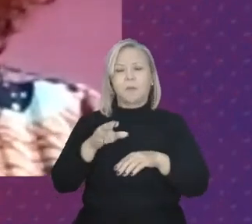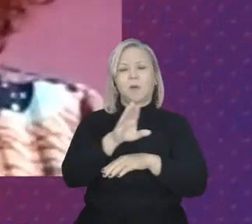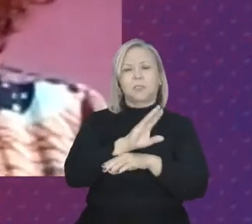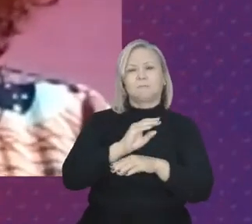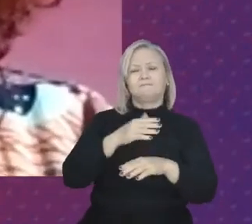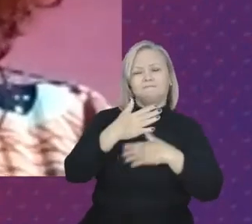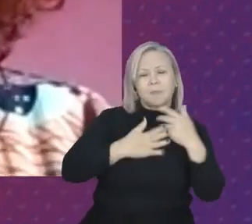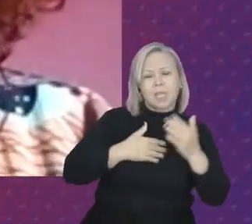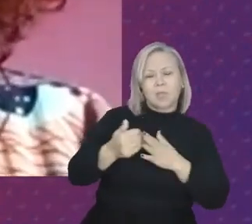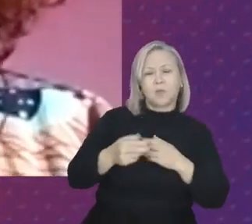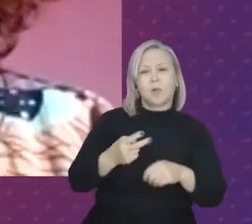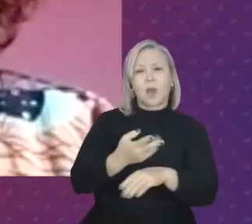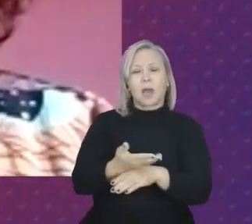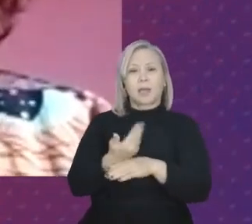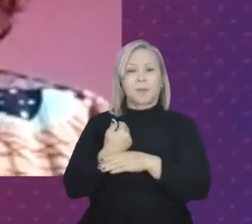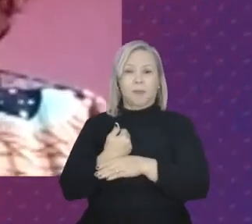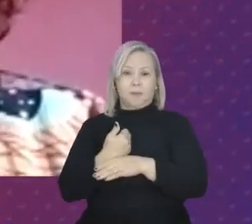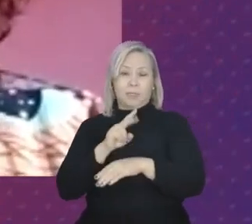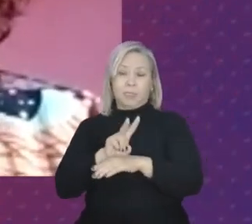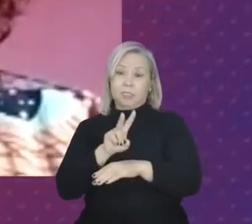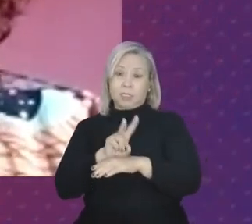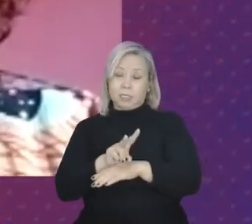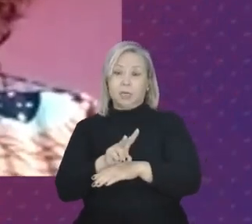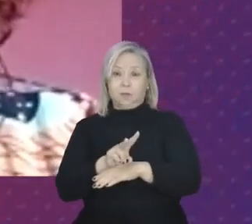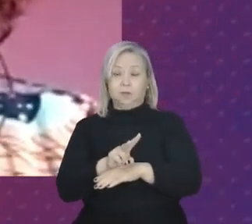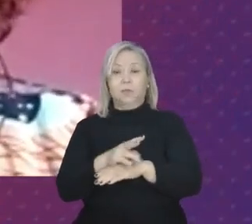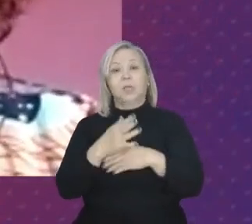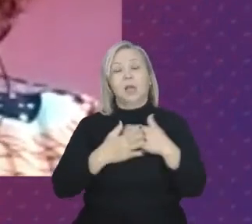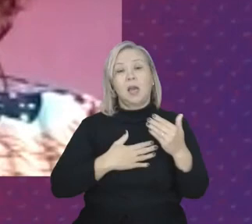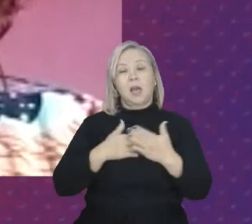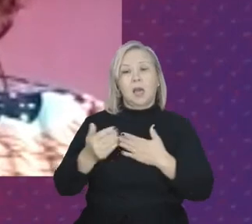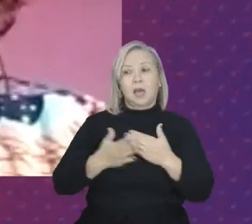que eles possam atuar na